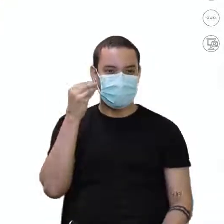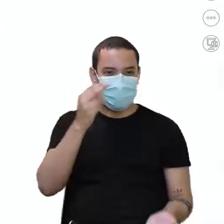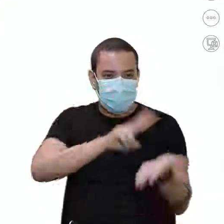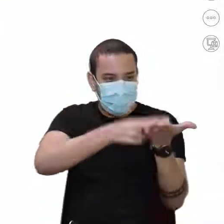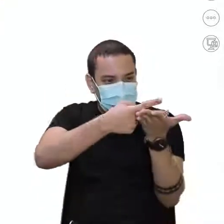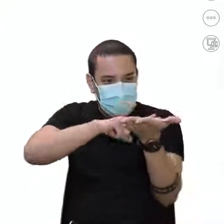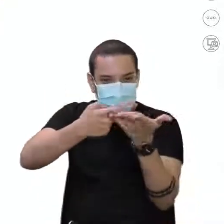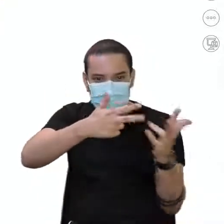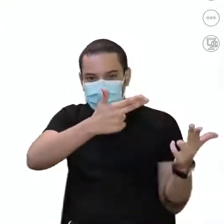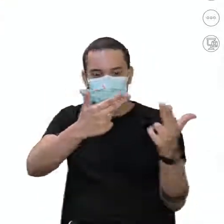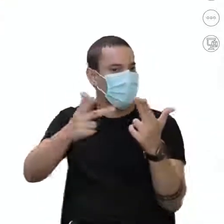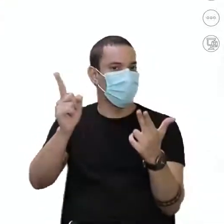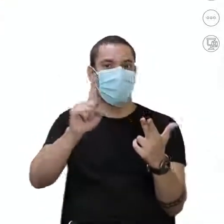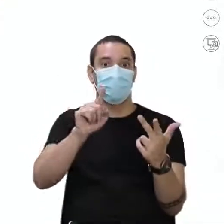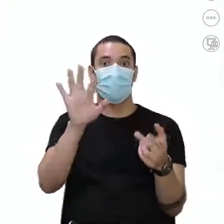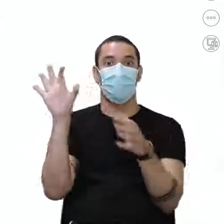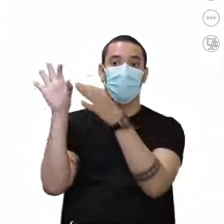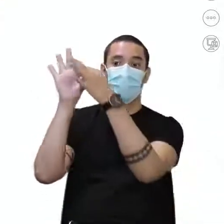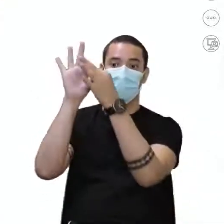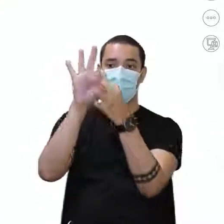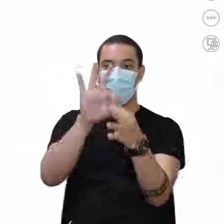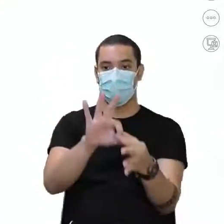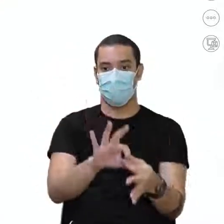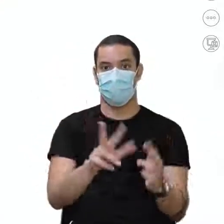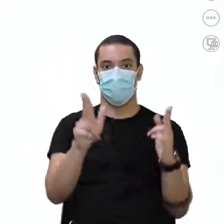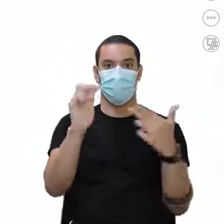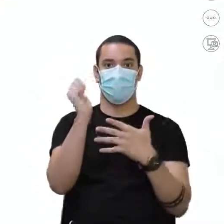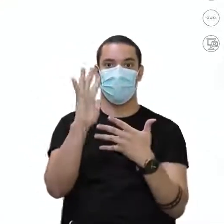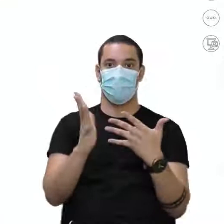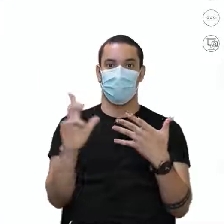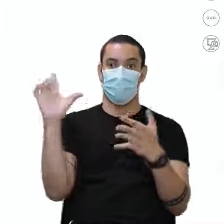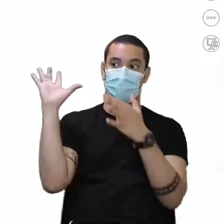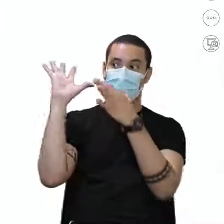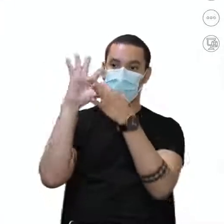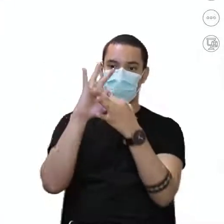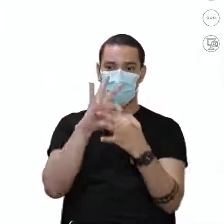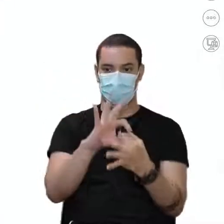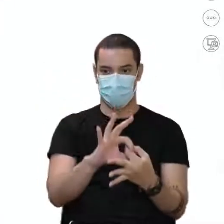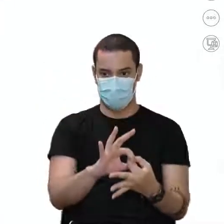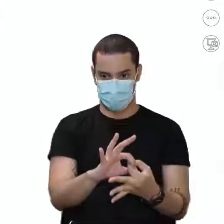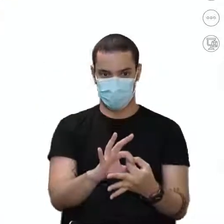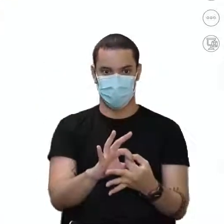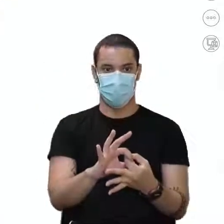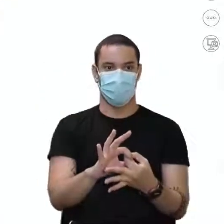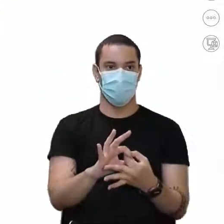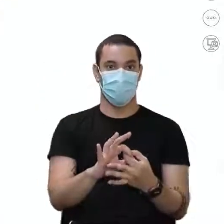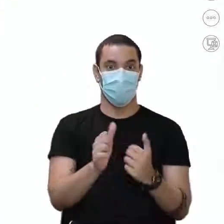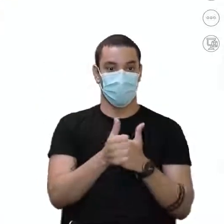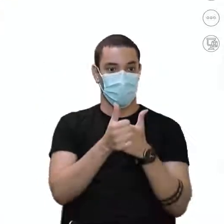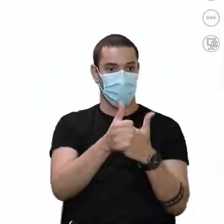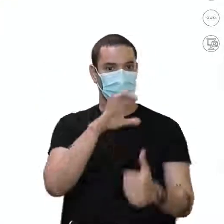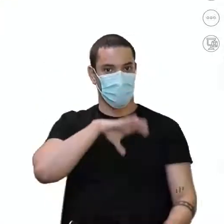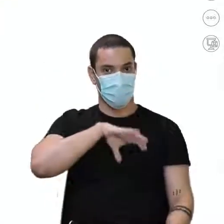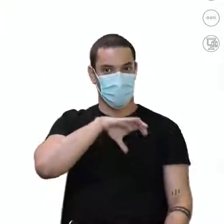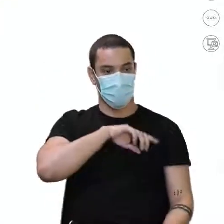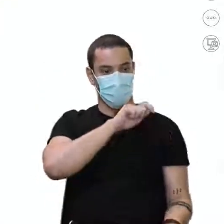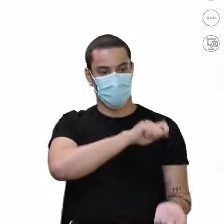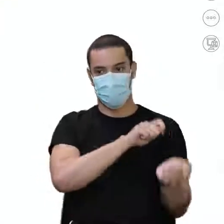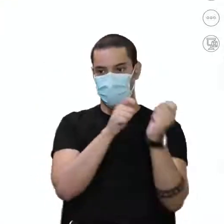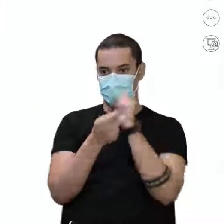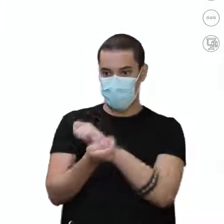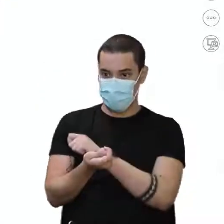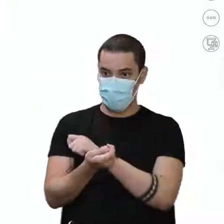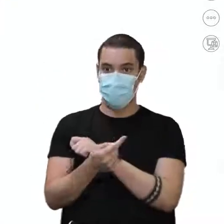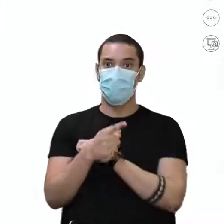da letra, nem sempre você vai conseguir. Então, você vai adaptando a sua tradução para o português, de acordo com o que você quer falar. Então, o que